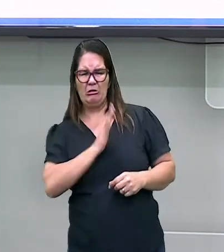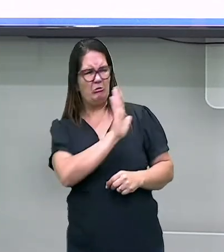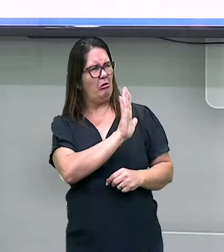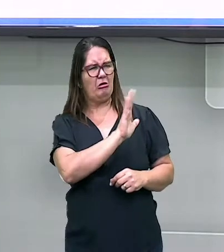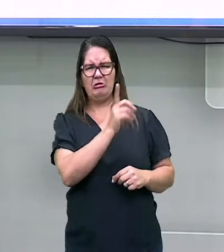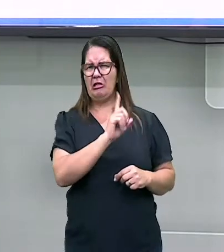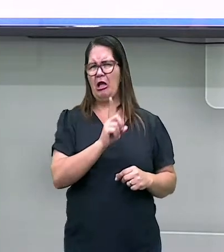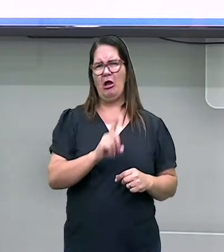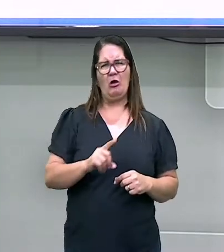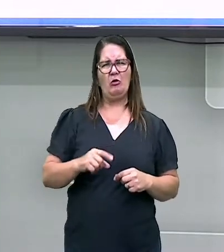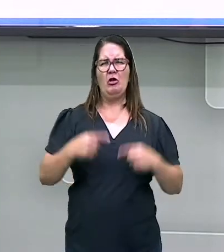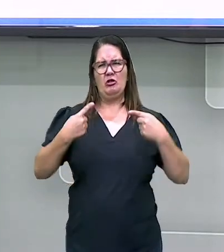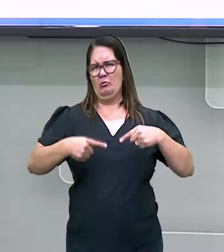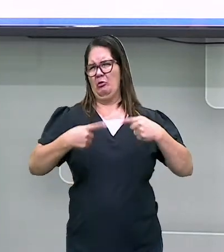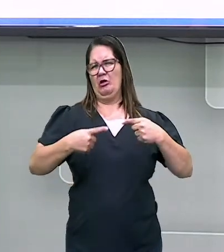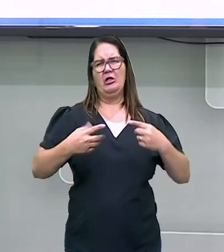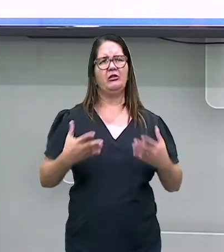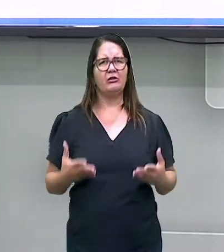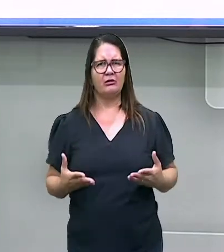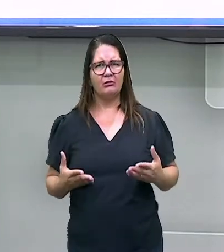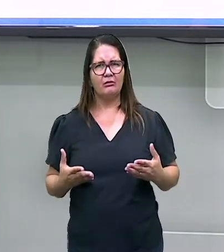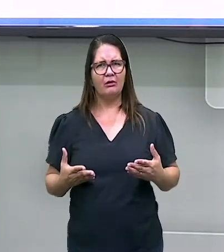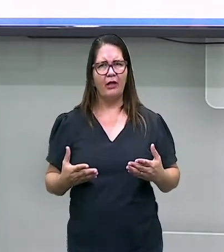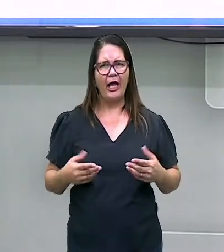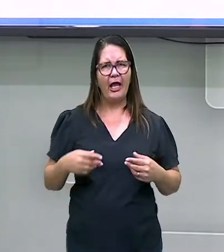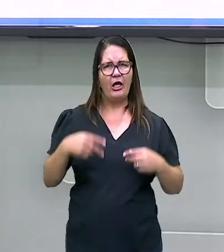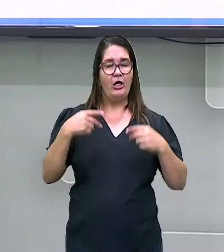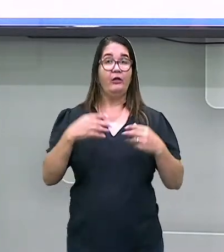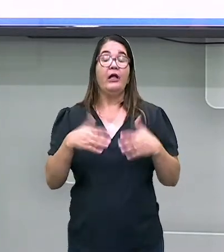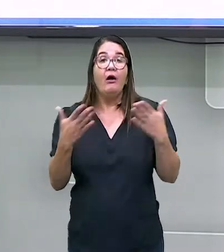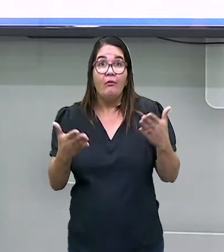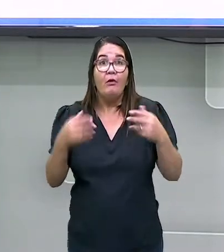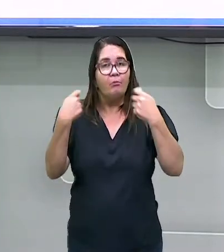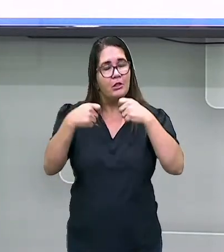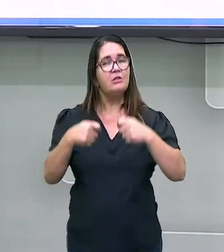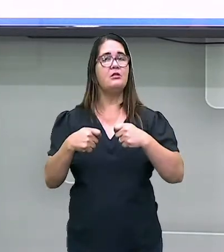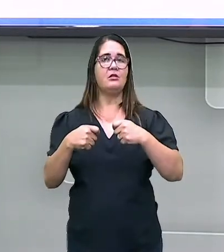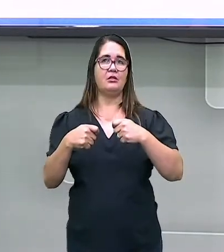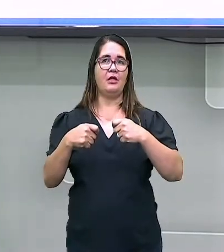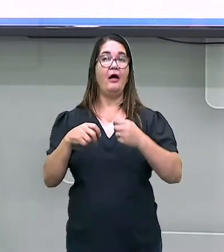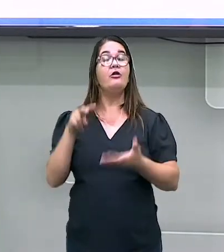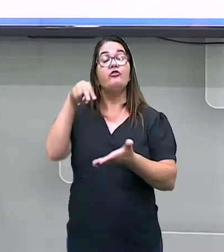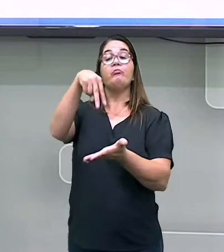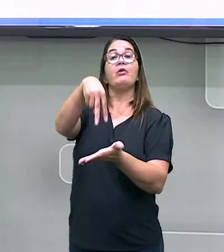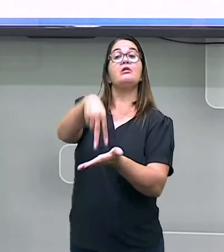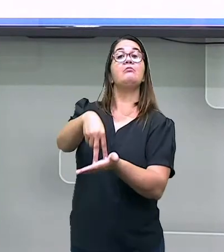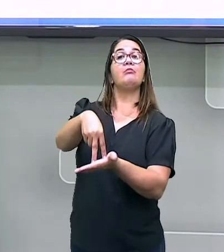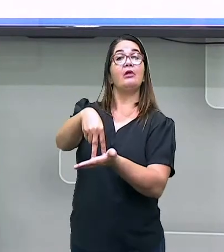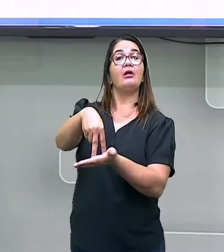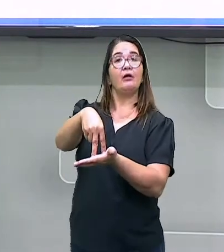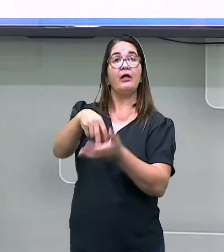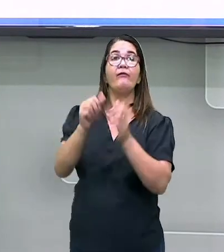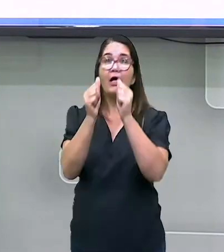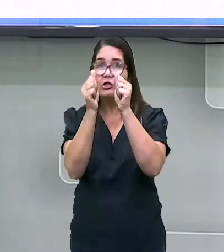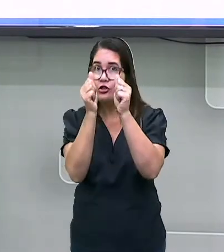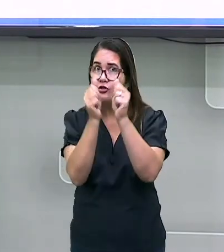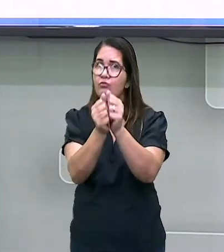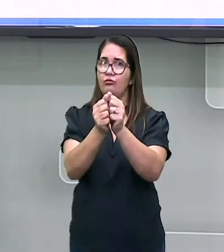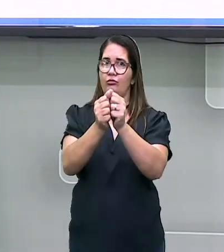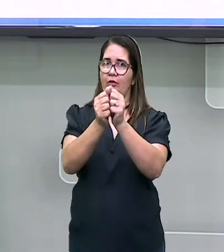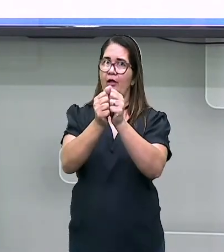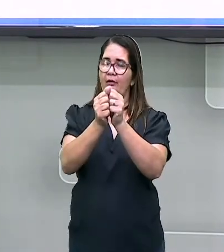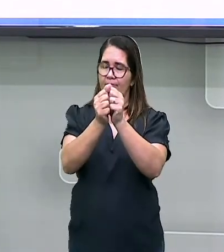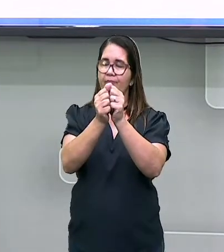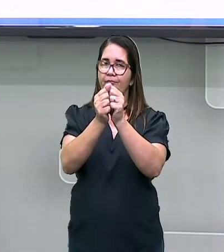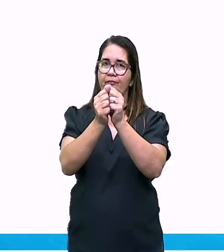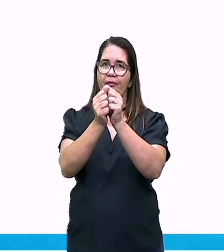partir do momento que você vive dentro da sociedade, participa ativamente, você já está fazendo parte da política,